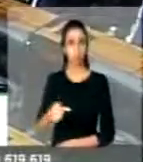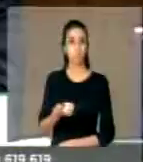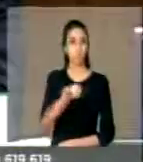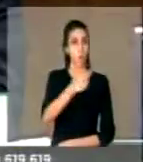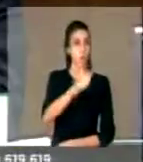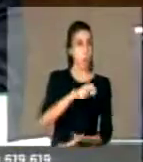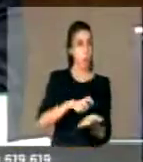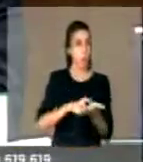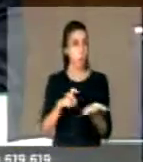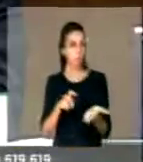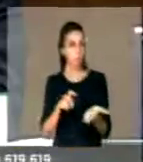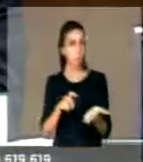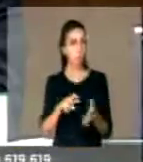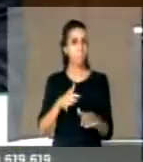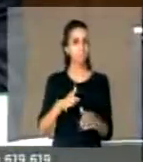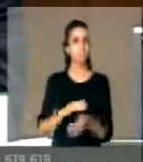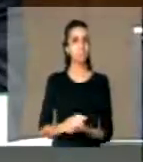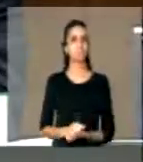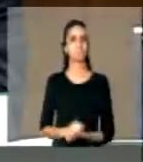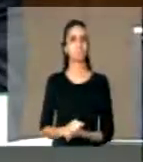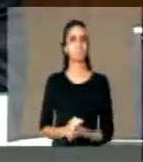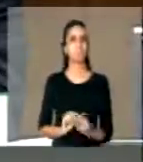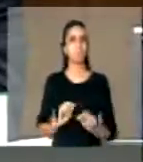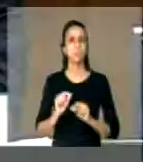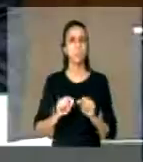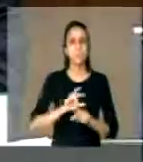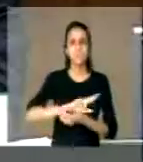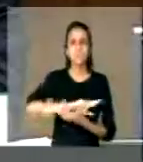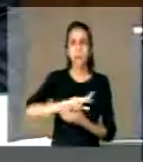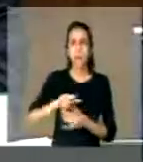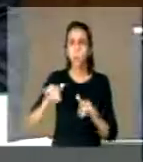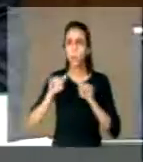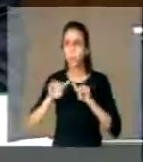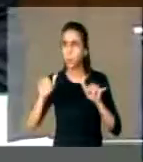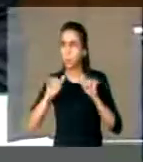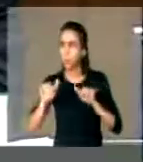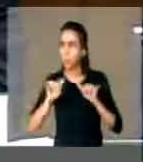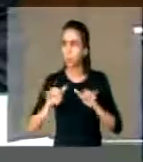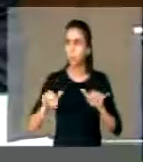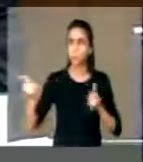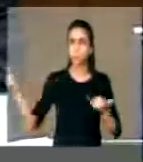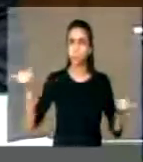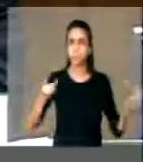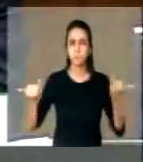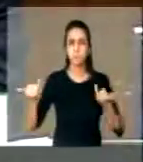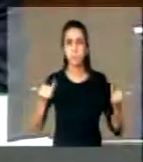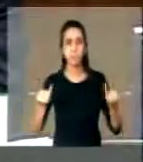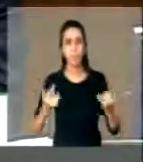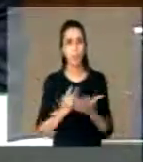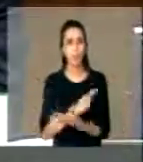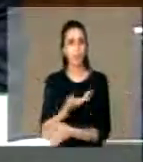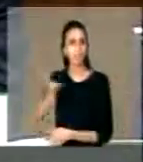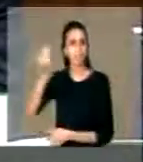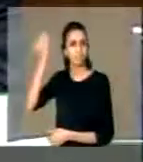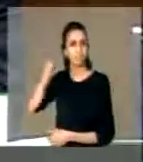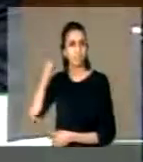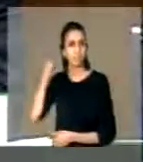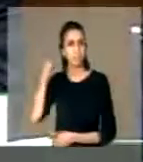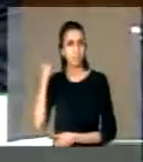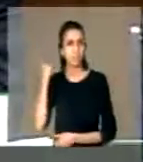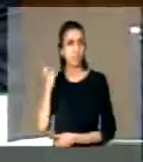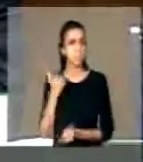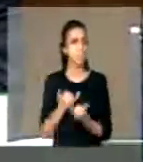da manhã, ao avultarem as notícias da conspiração que se erguia silenciosamente entre